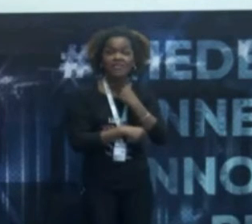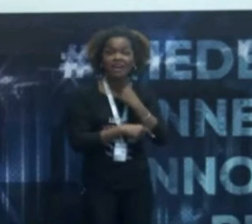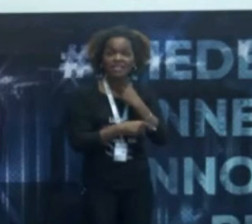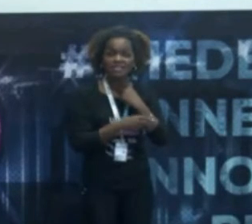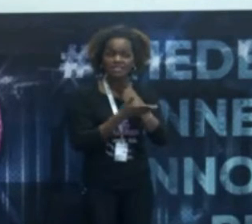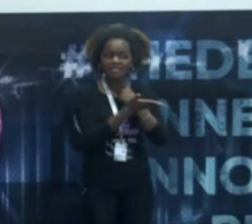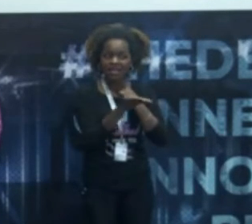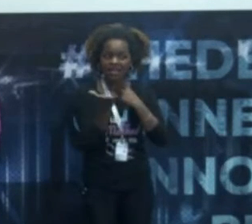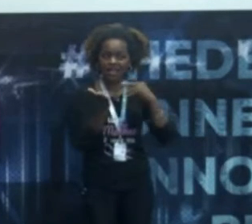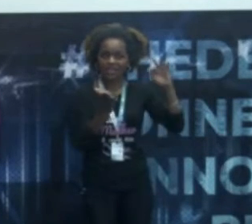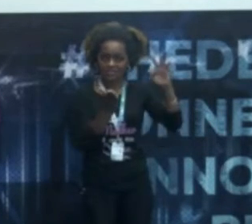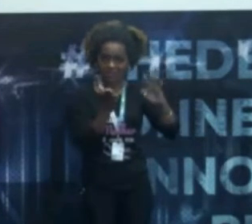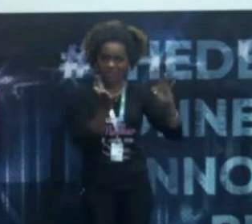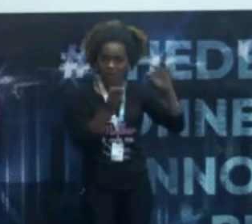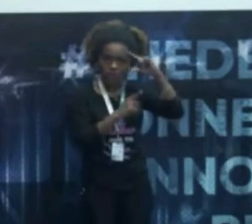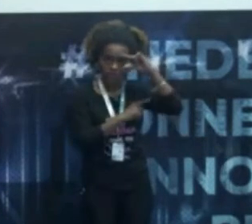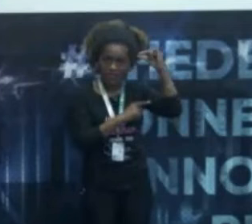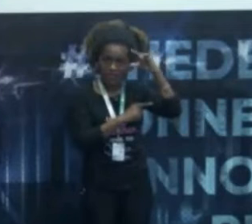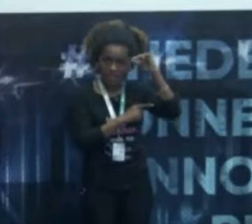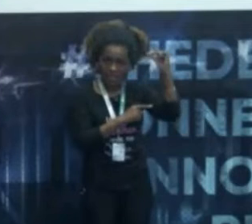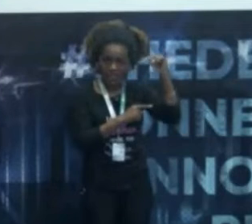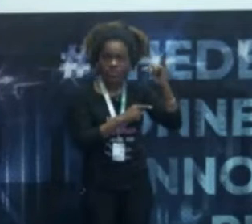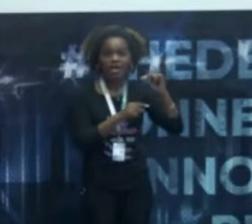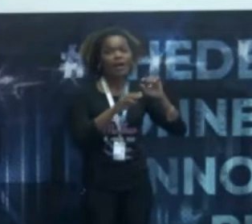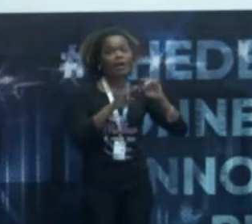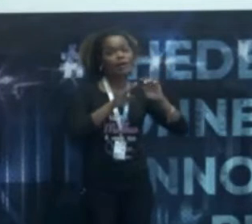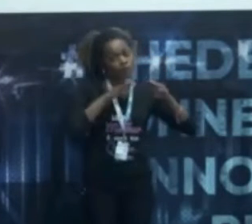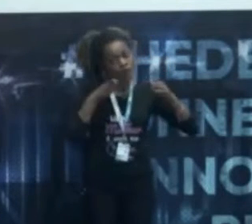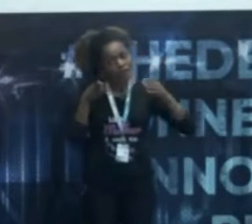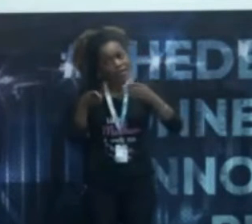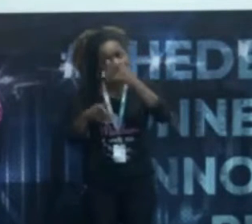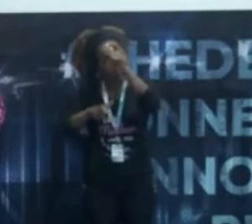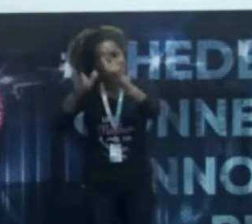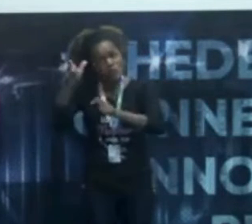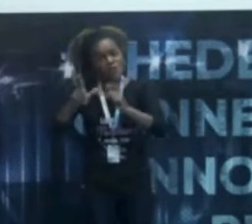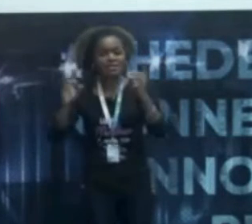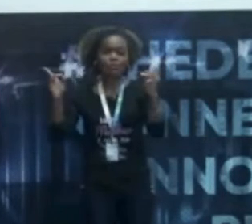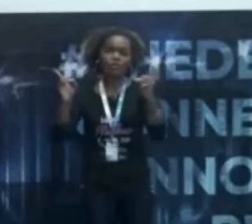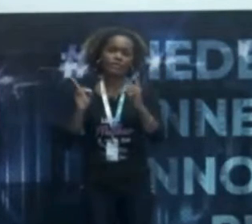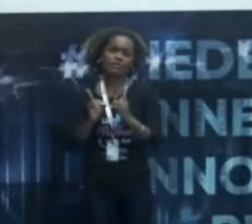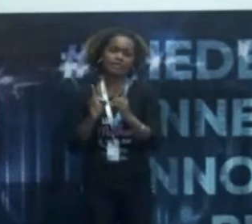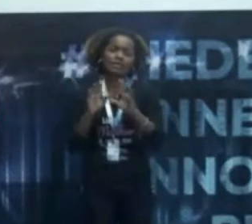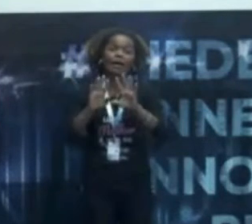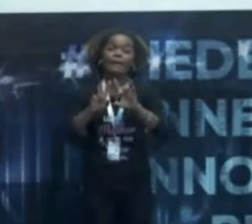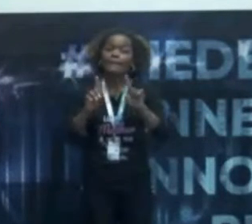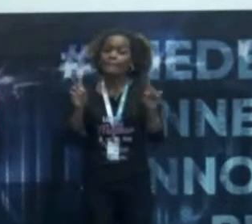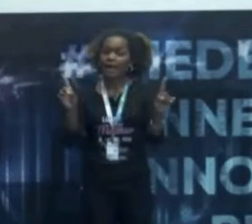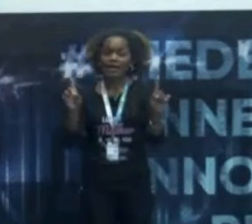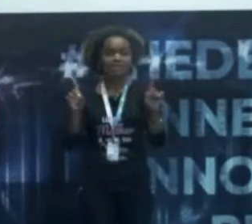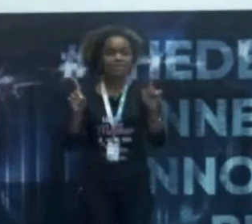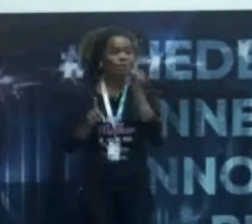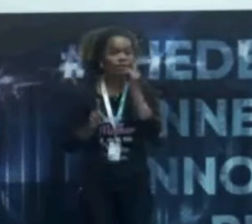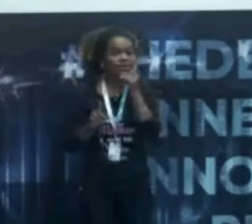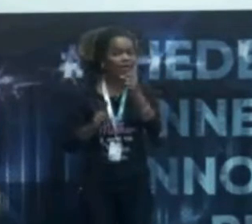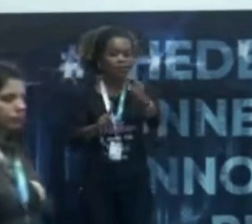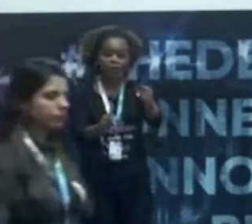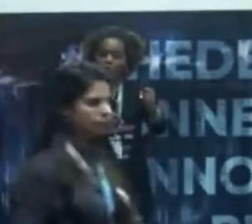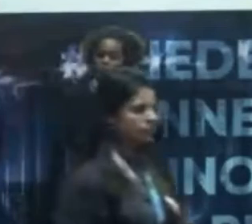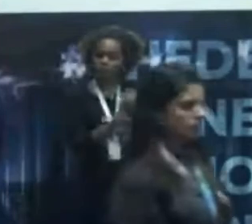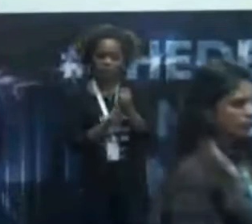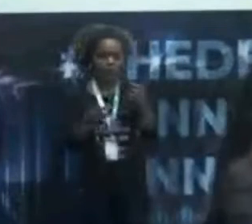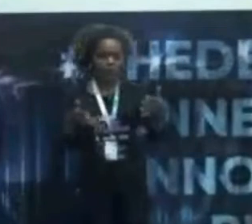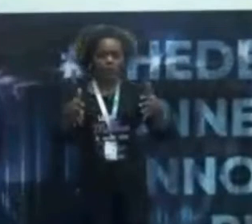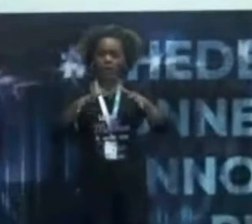ser direcionadas para pessoas com deficiência. Só que isso não incluiu mais pessoas com deficiência no ensino